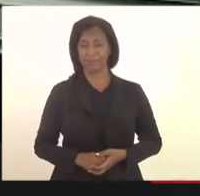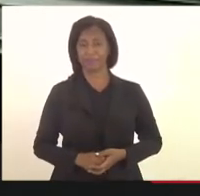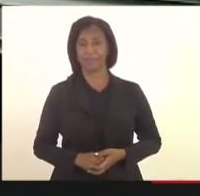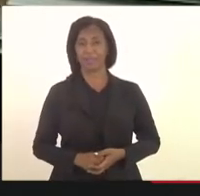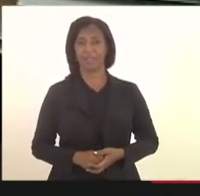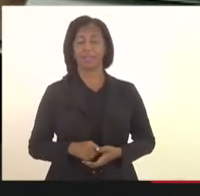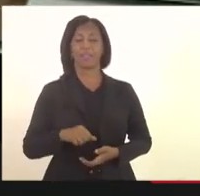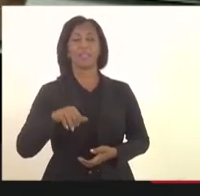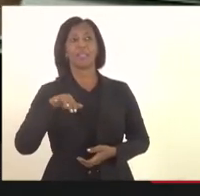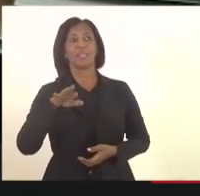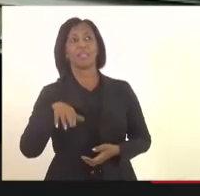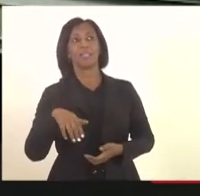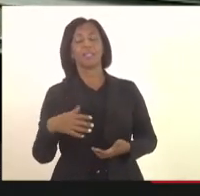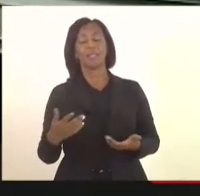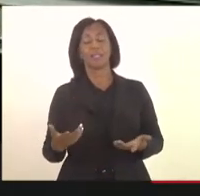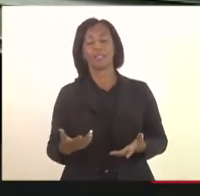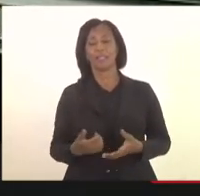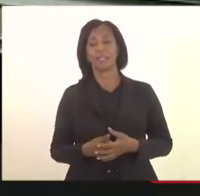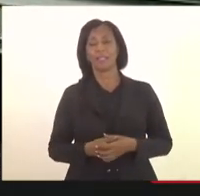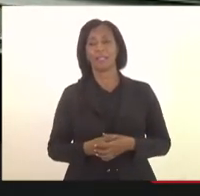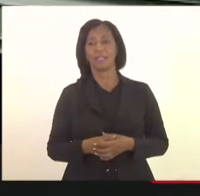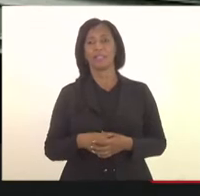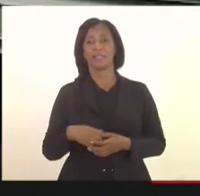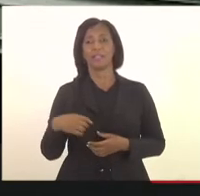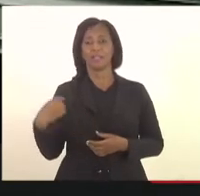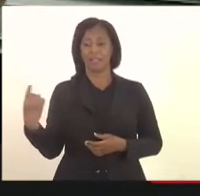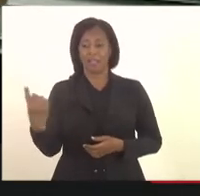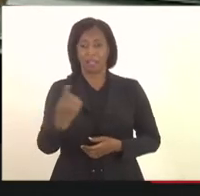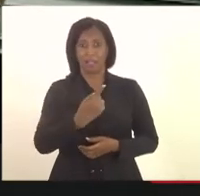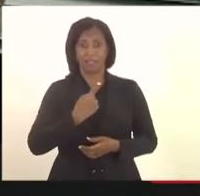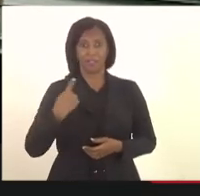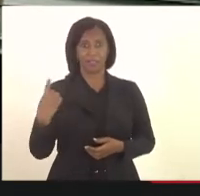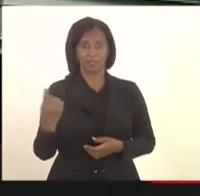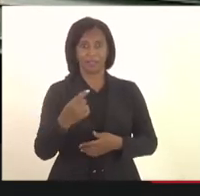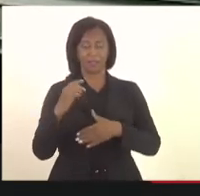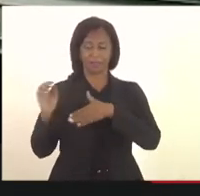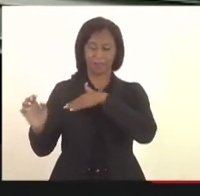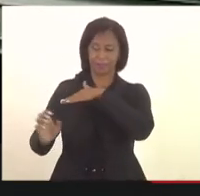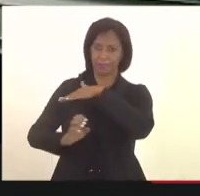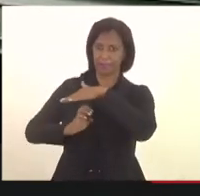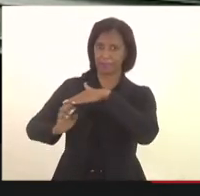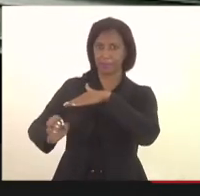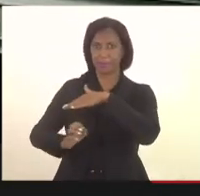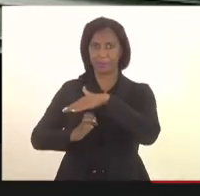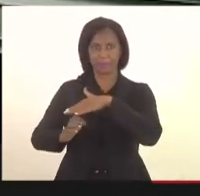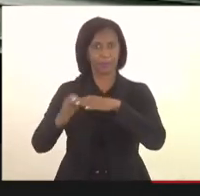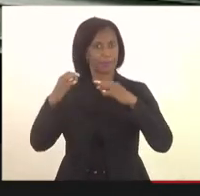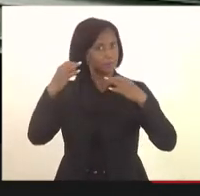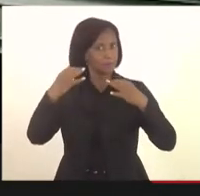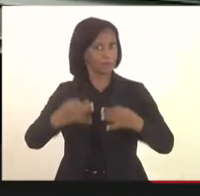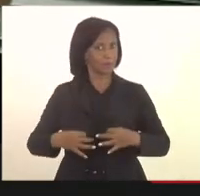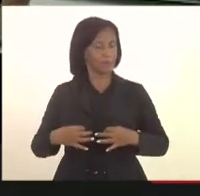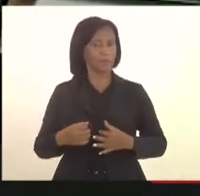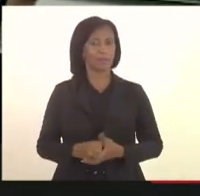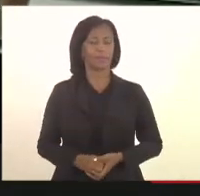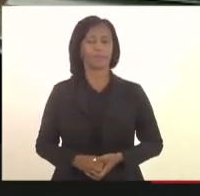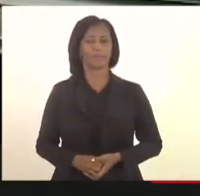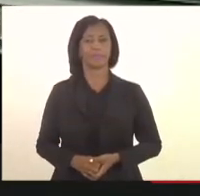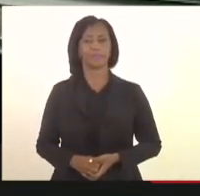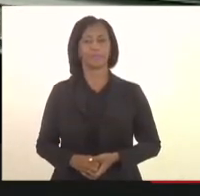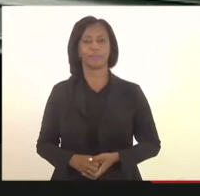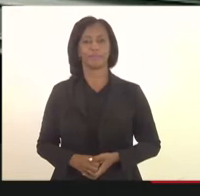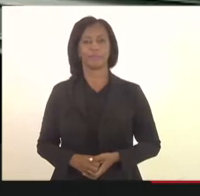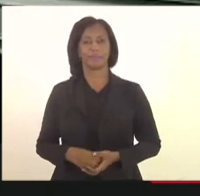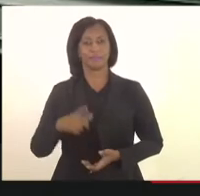que as grandes potências, corretamente, consideram